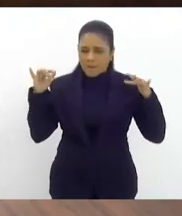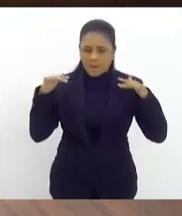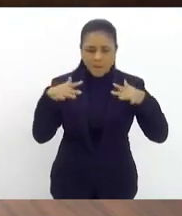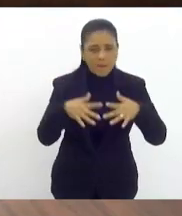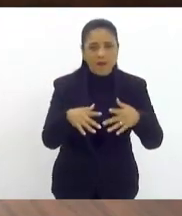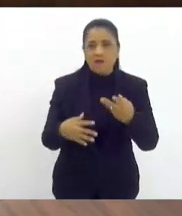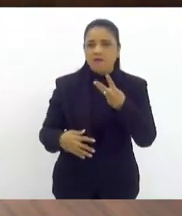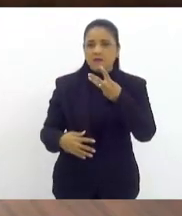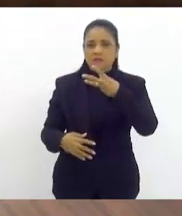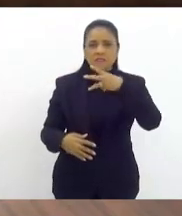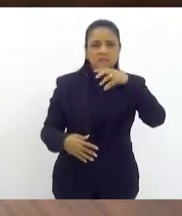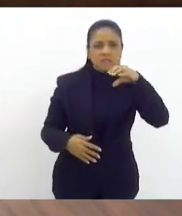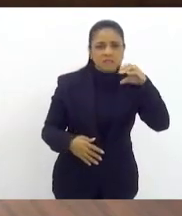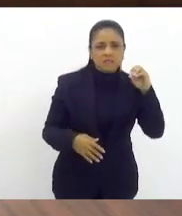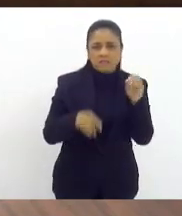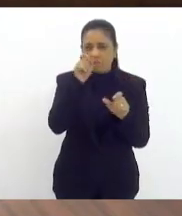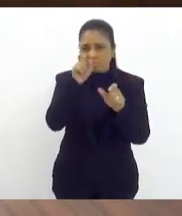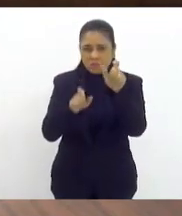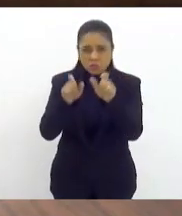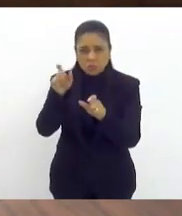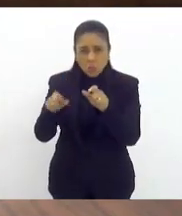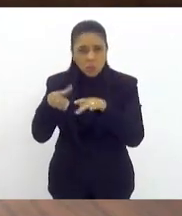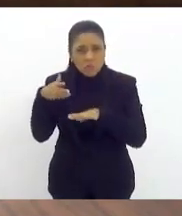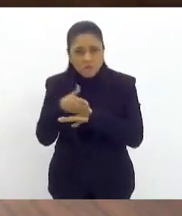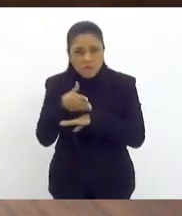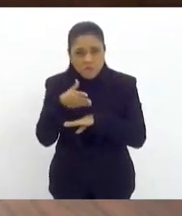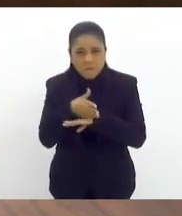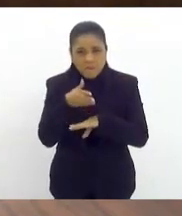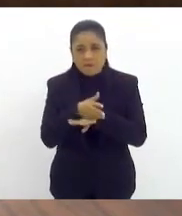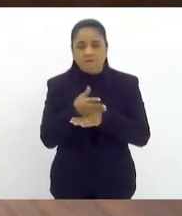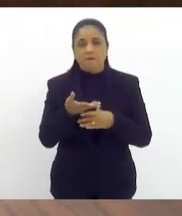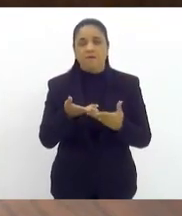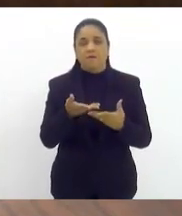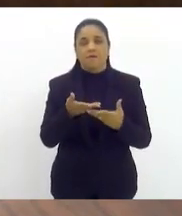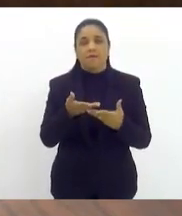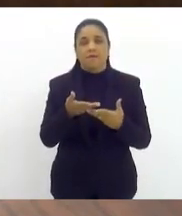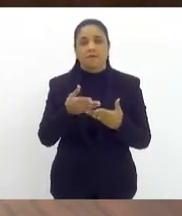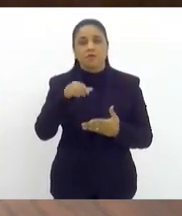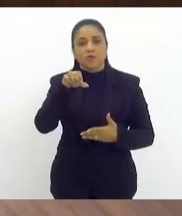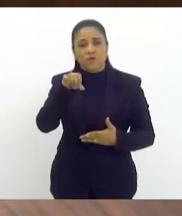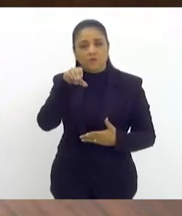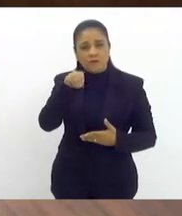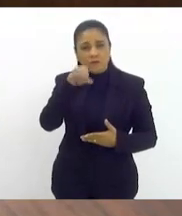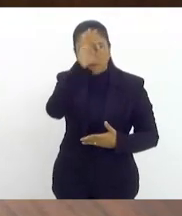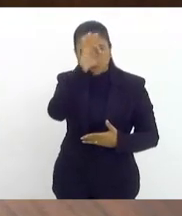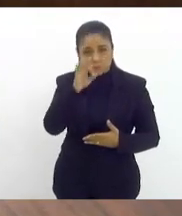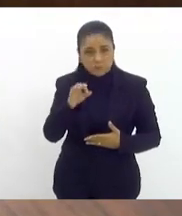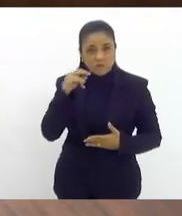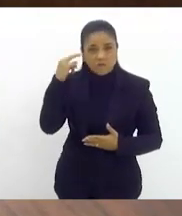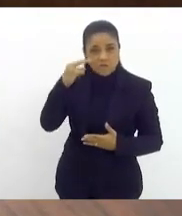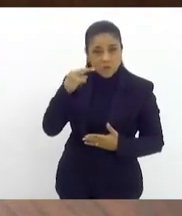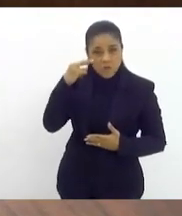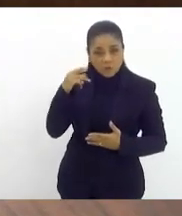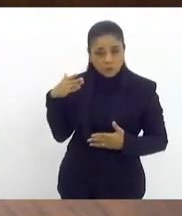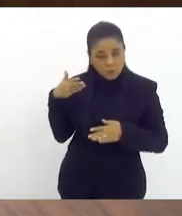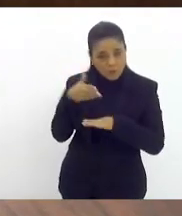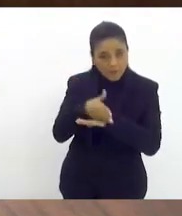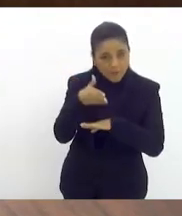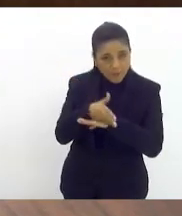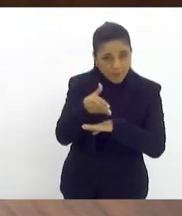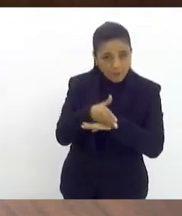participando da audiência, mais de 90% dos vereadores de volta redonda presente,